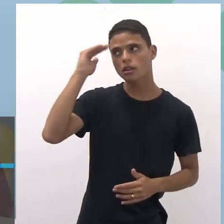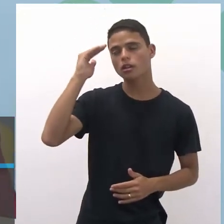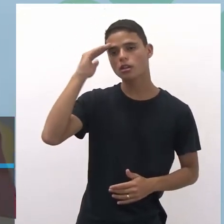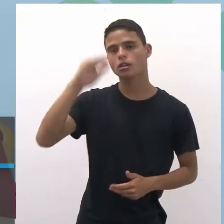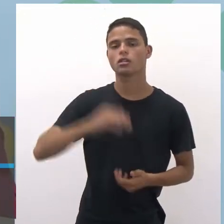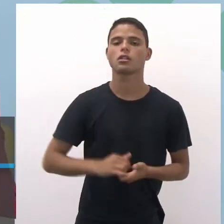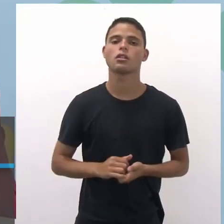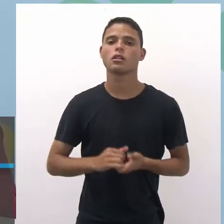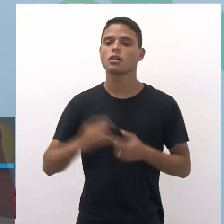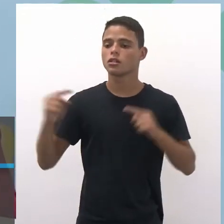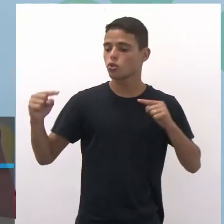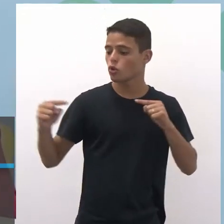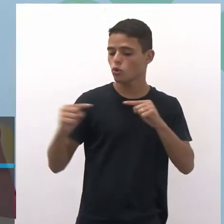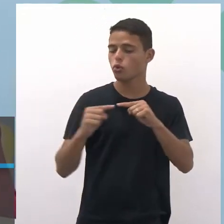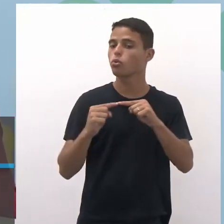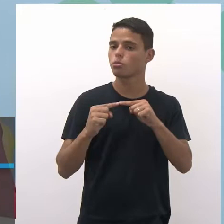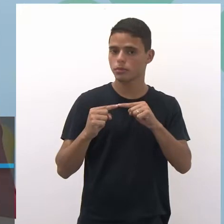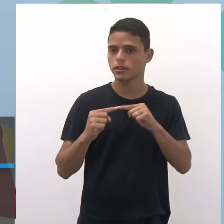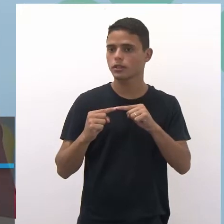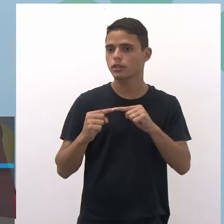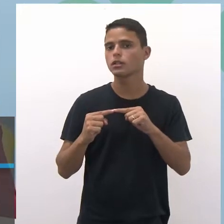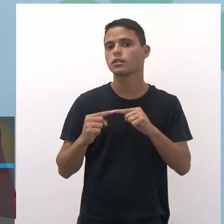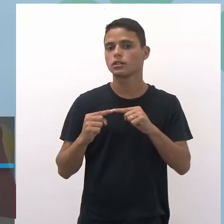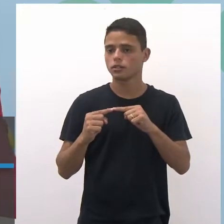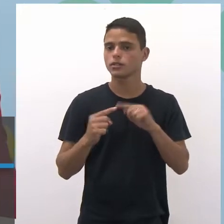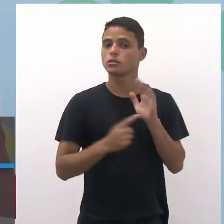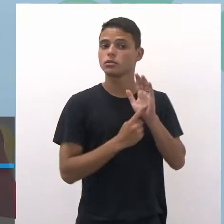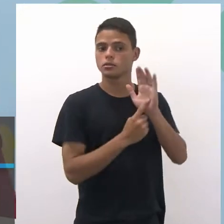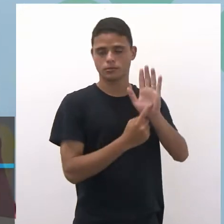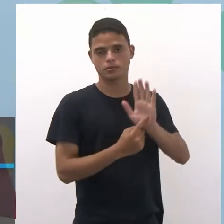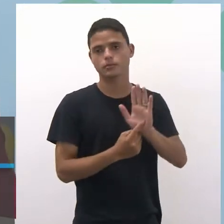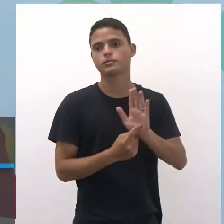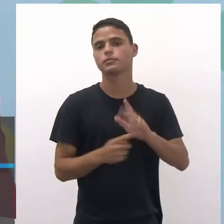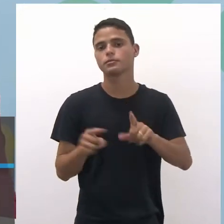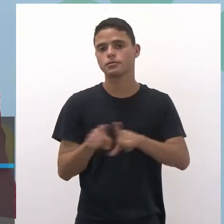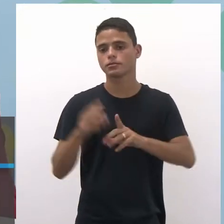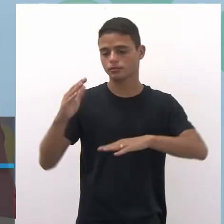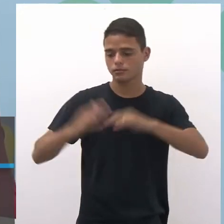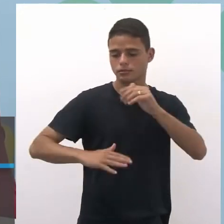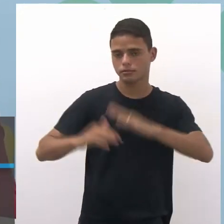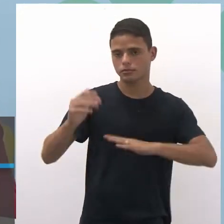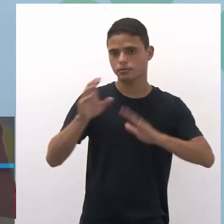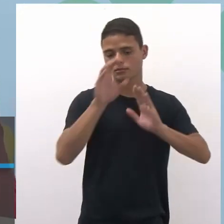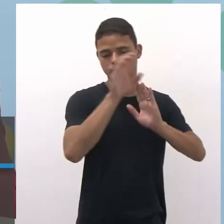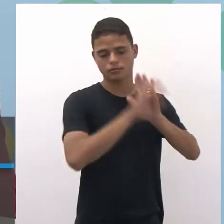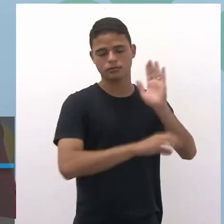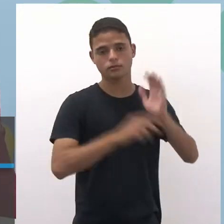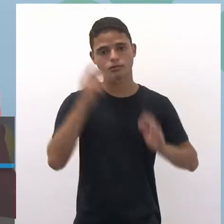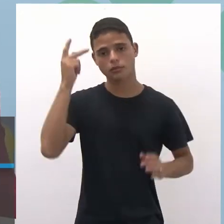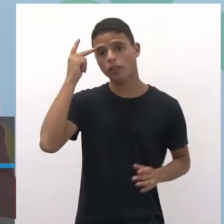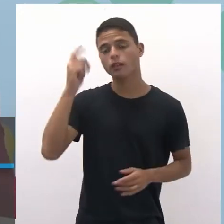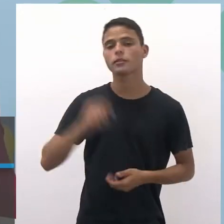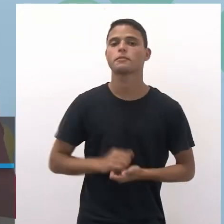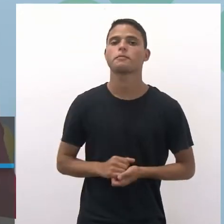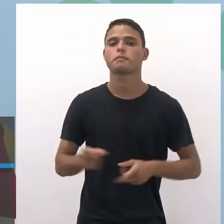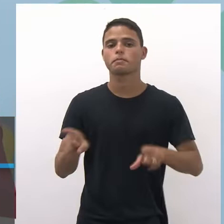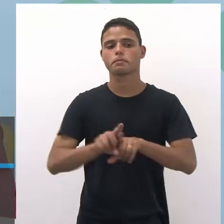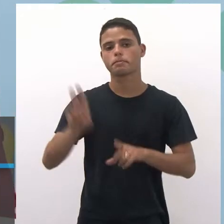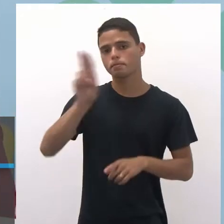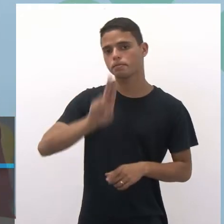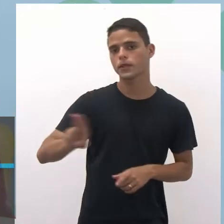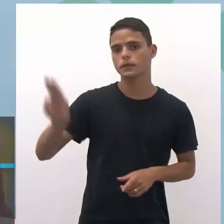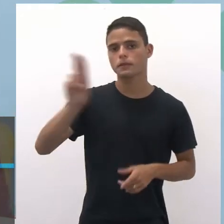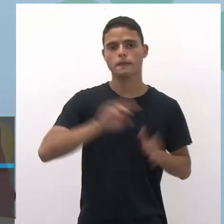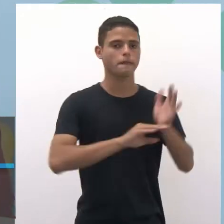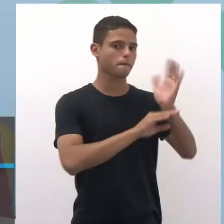de acordo com o objeto de conhecimento que estamos apresentando, com as habilidades do currículo. Então, usar vídeo, né,